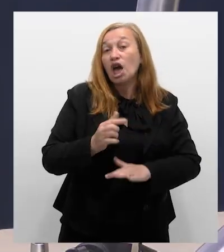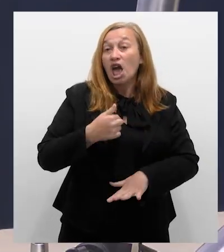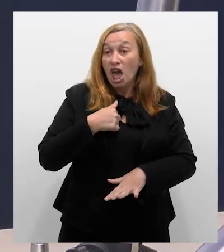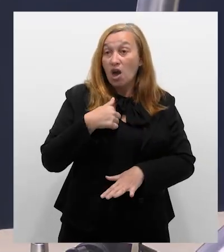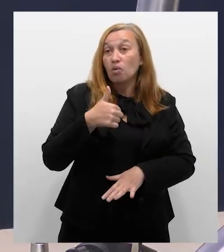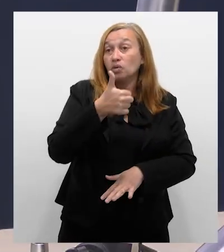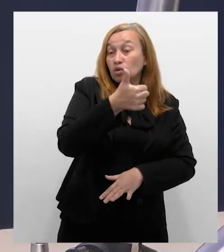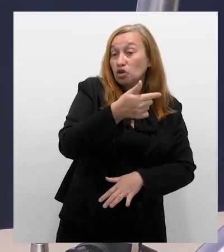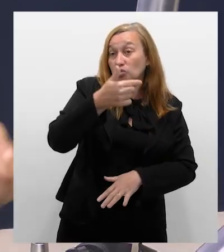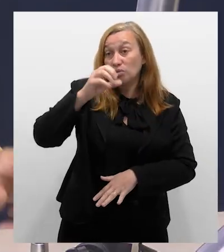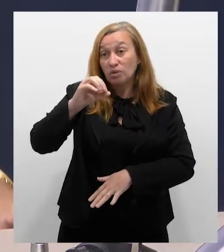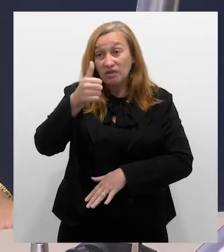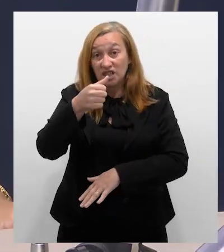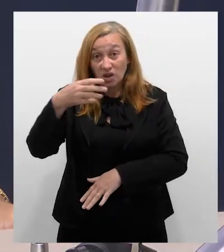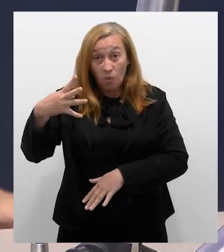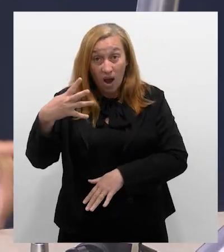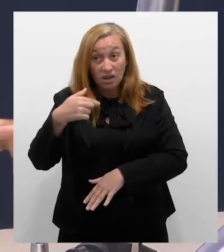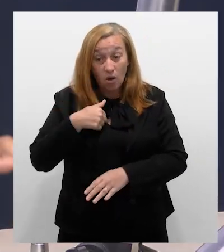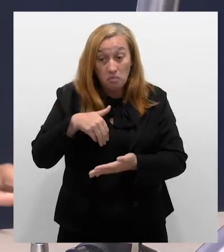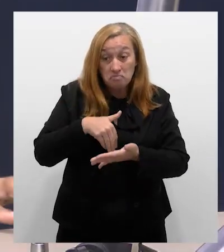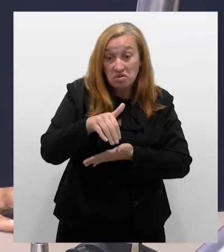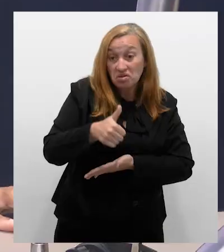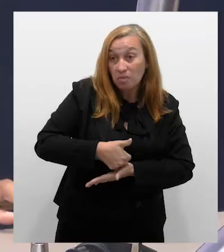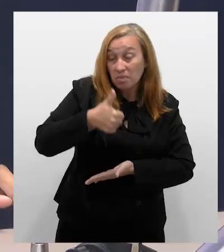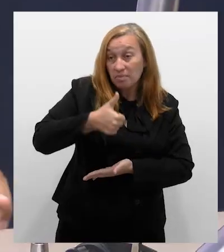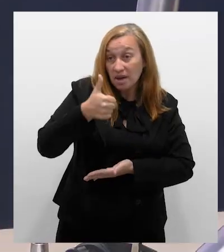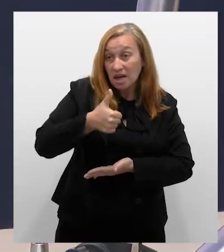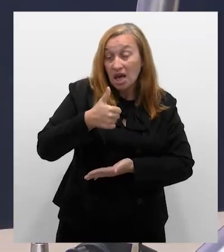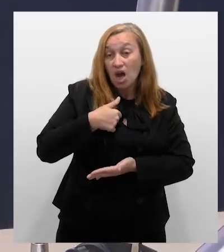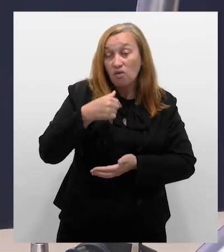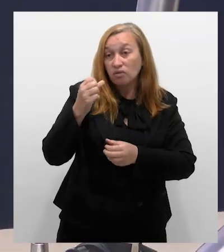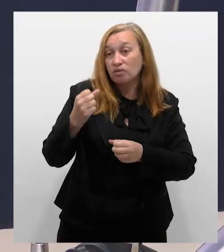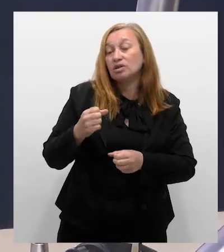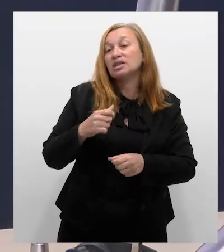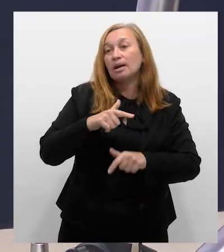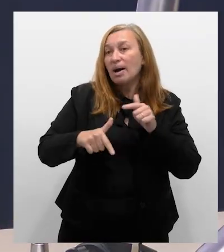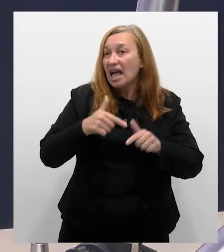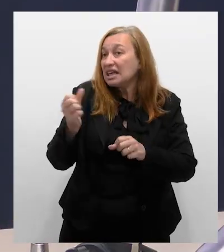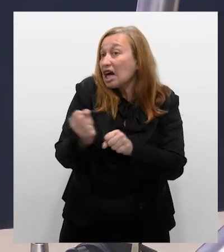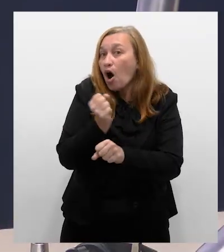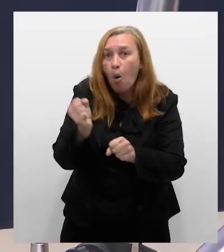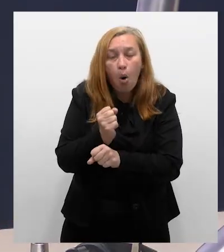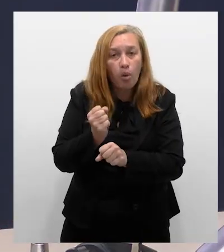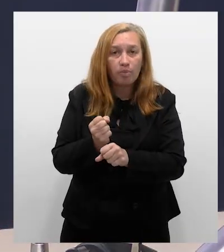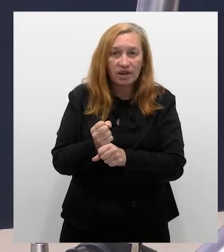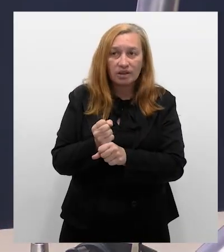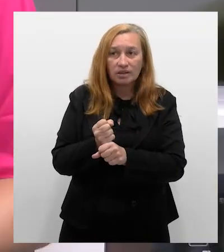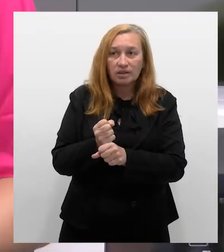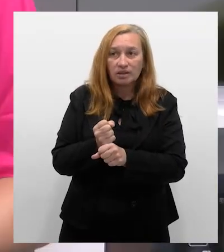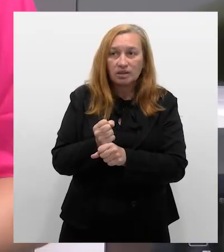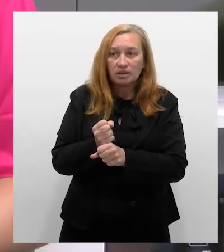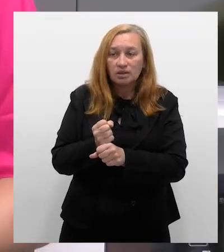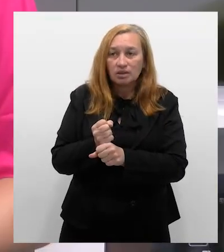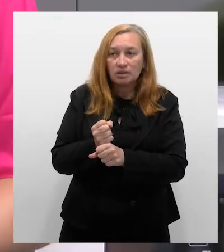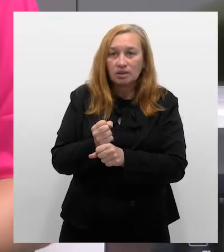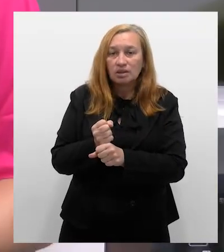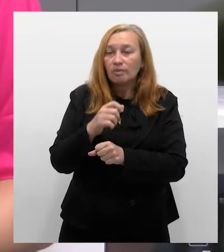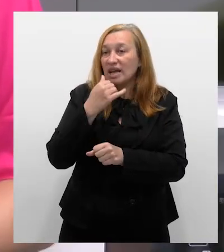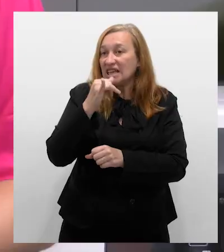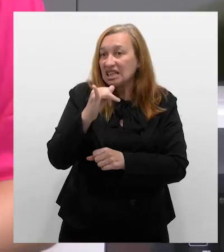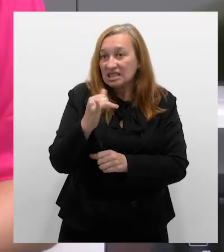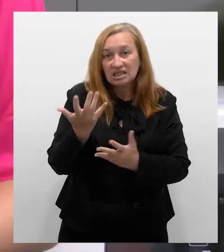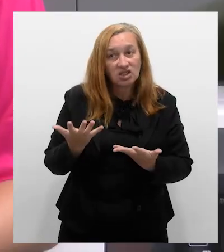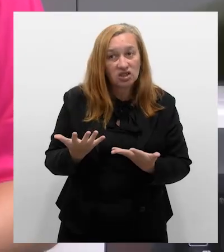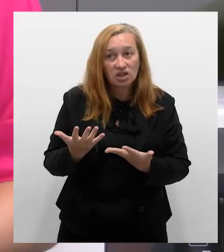passei pela minha primeira demissão em 2023, foi um momento que eu fui trabalhar na obra. Eu sou de tecnologia, mas eu fui trabalhar na obra como eletricista, eu